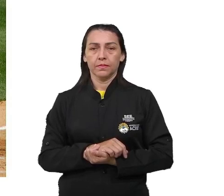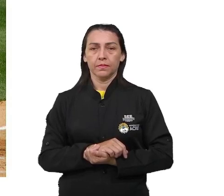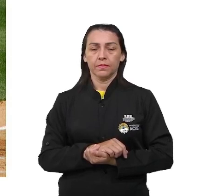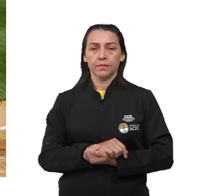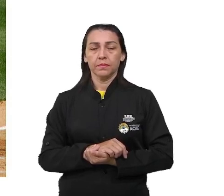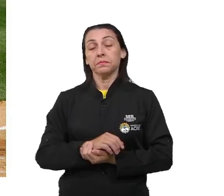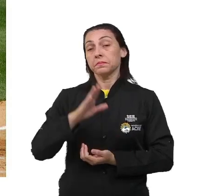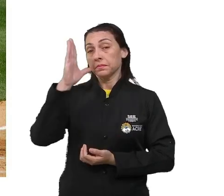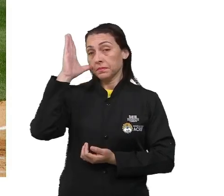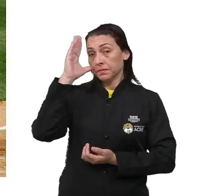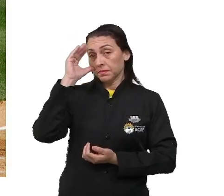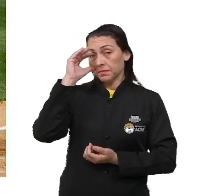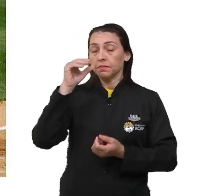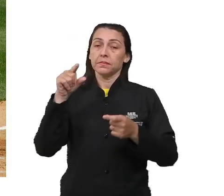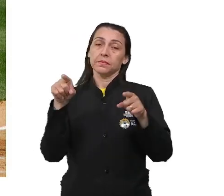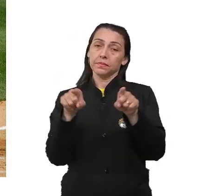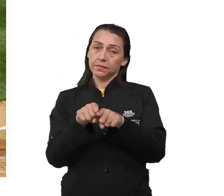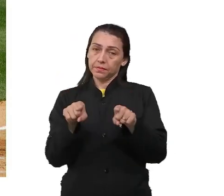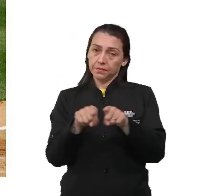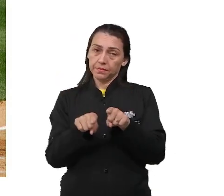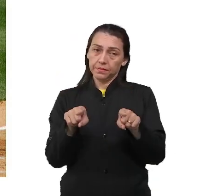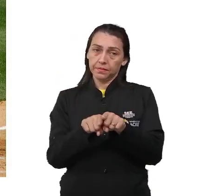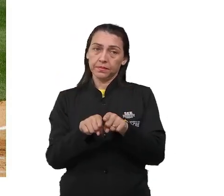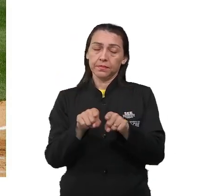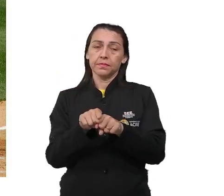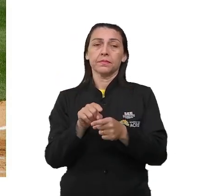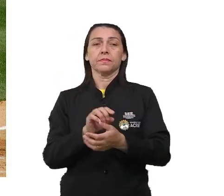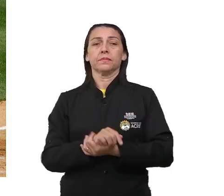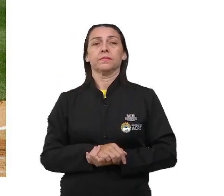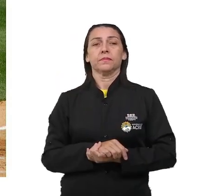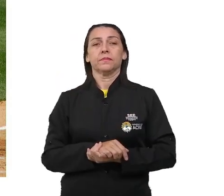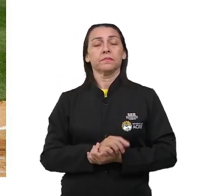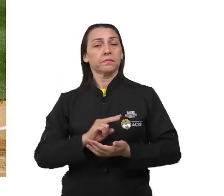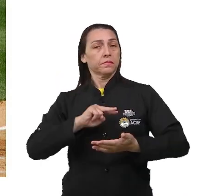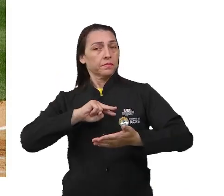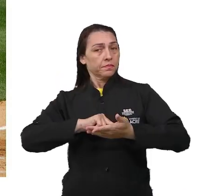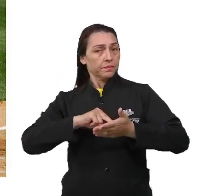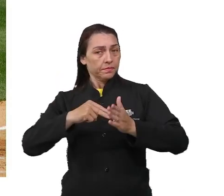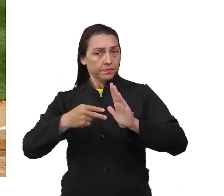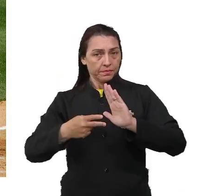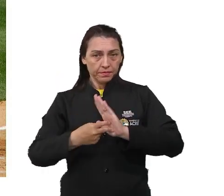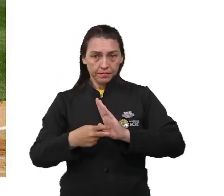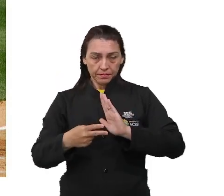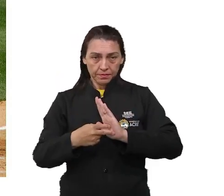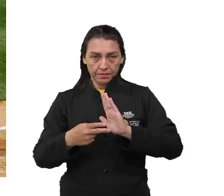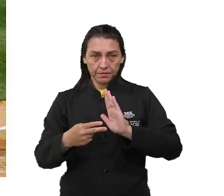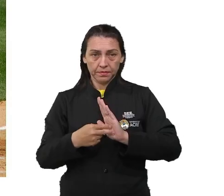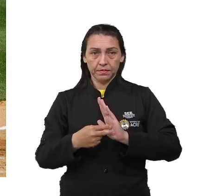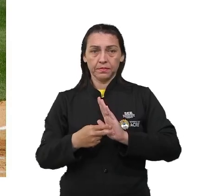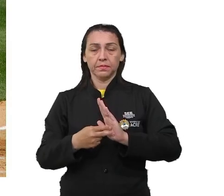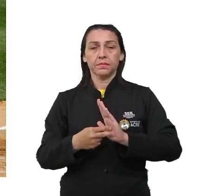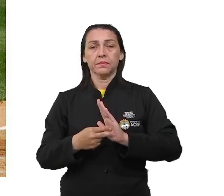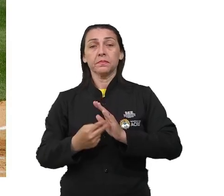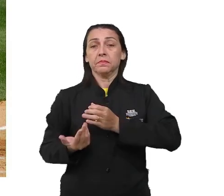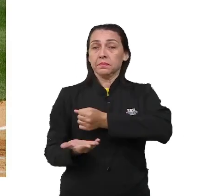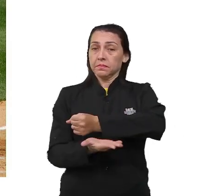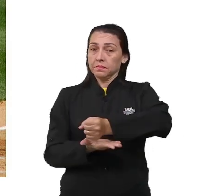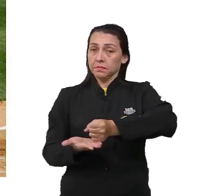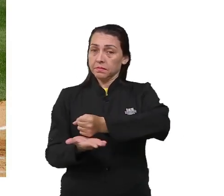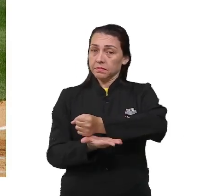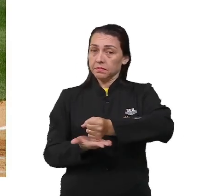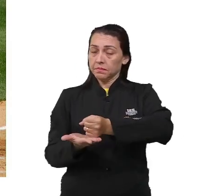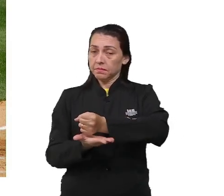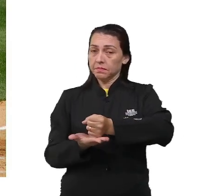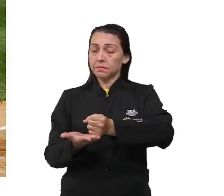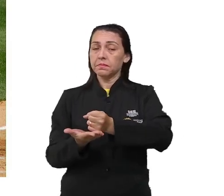uma curiosidade também, pessoal, é que baseball significa, nesse caso, o jogo de bases. Como